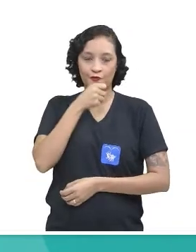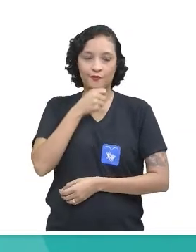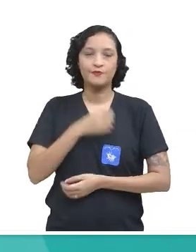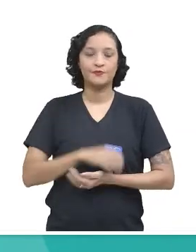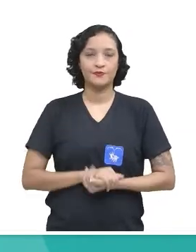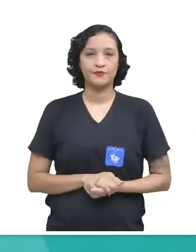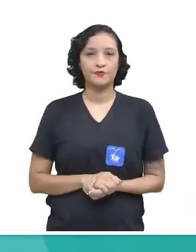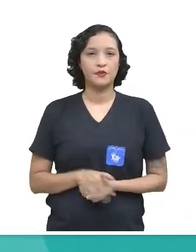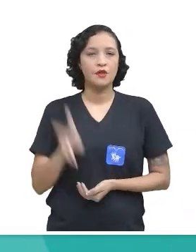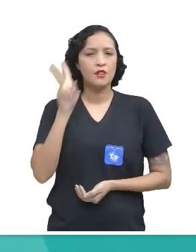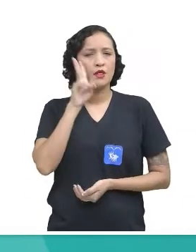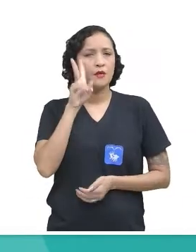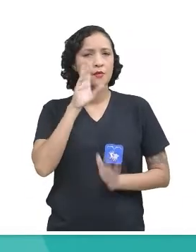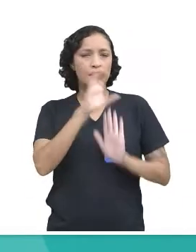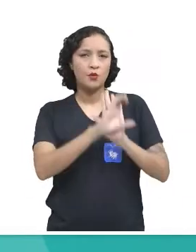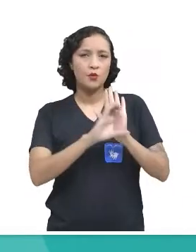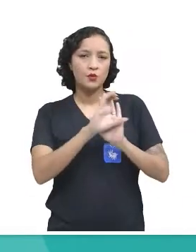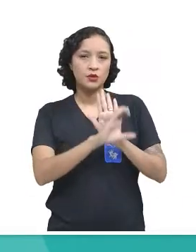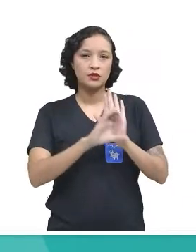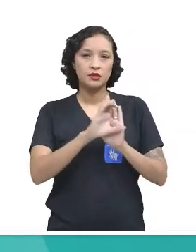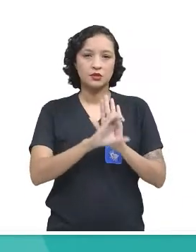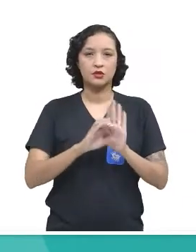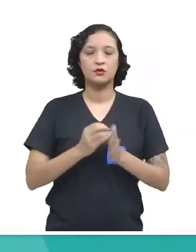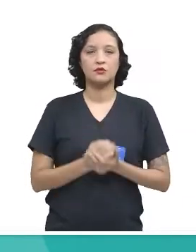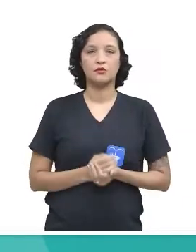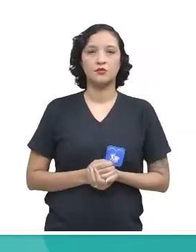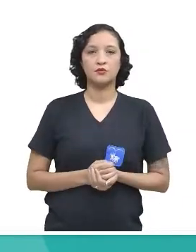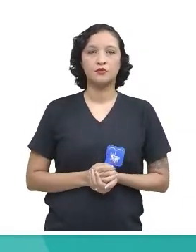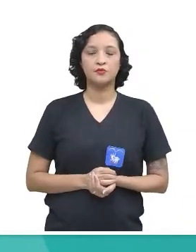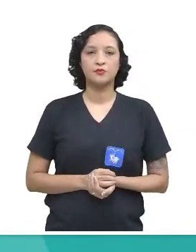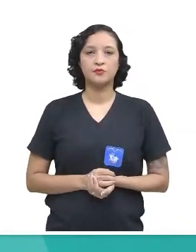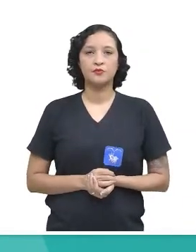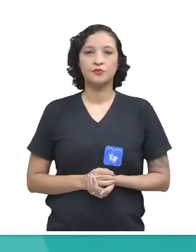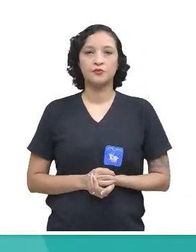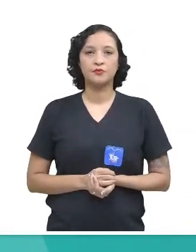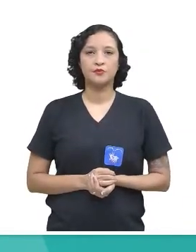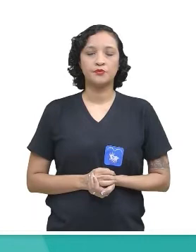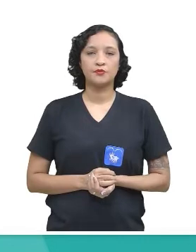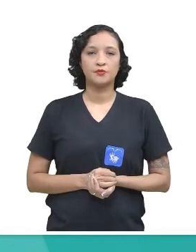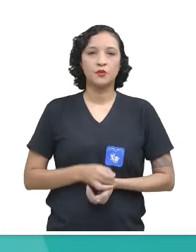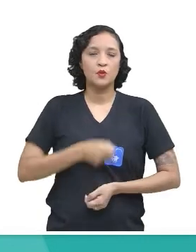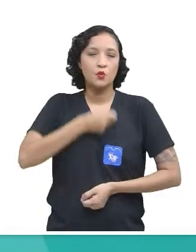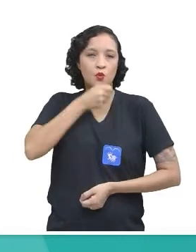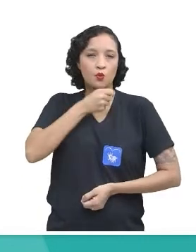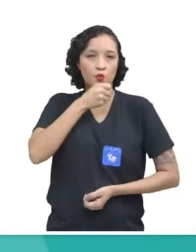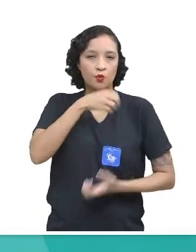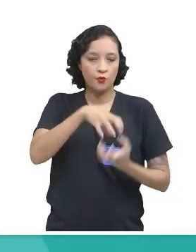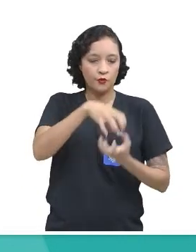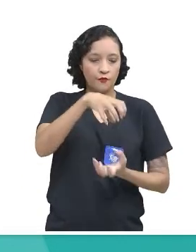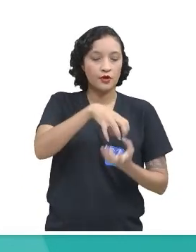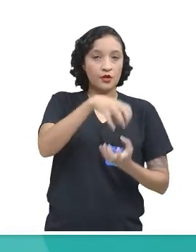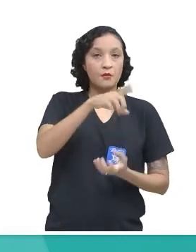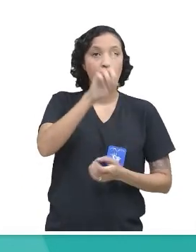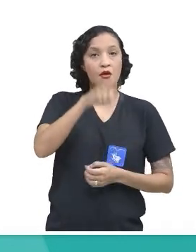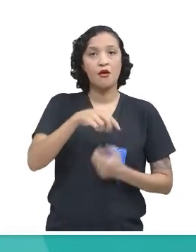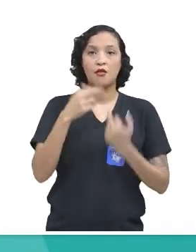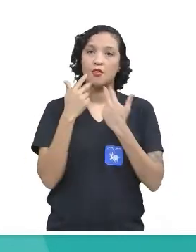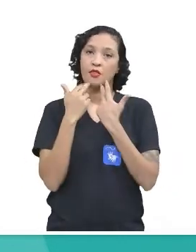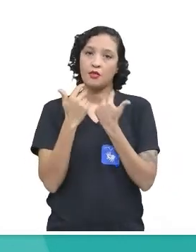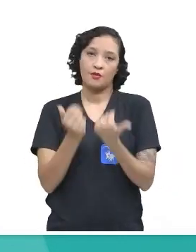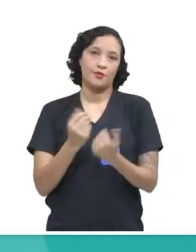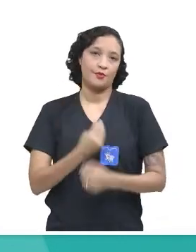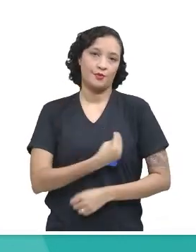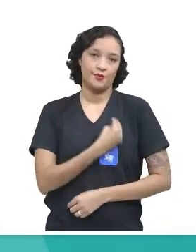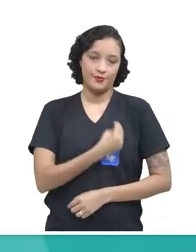lembrar o conceito? Então, segundo estudiosos, o envelhecimento é uma fase ou um fenômeno natural da vida